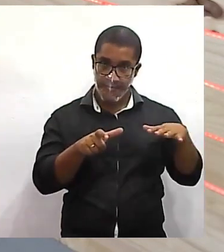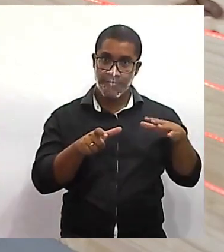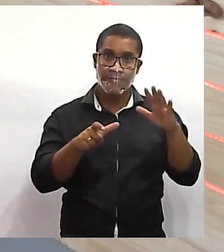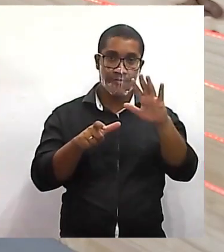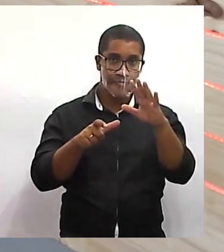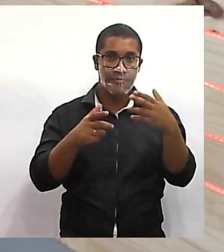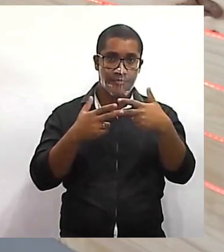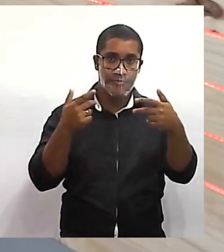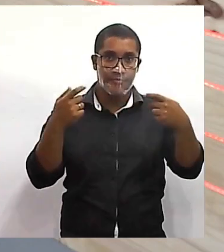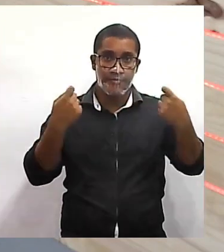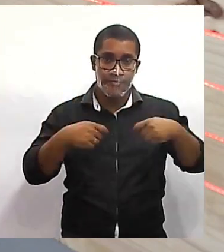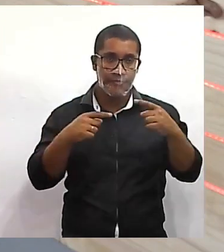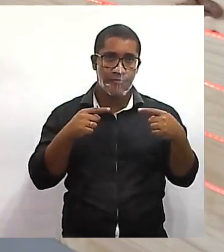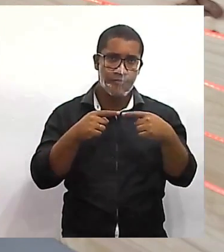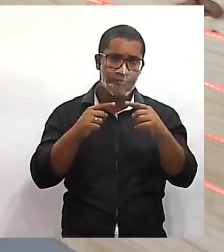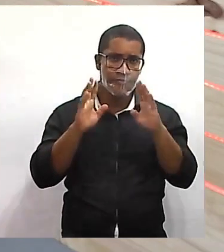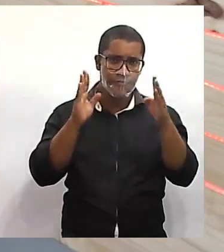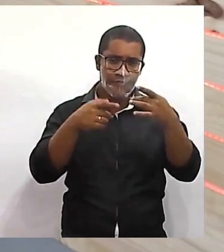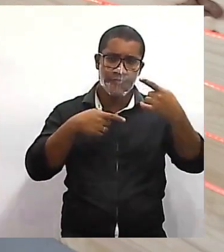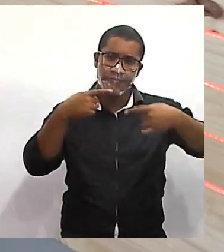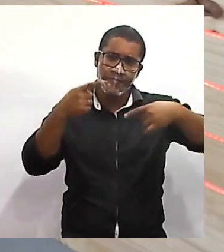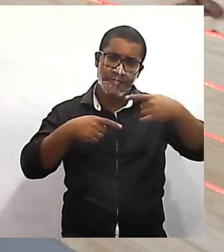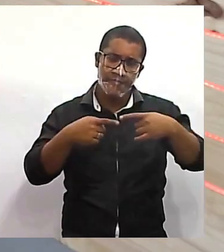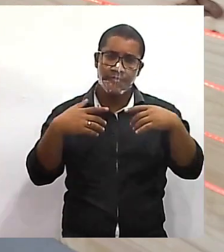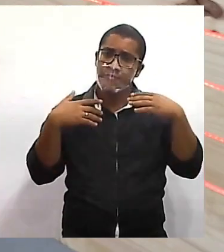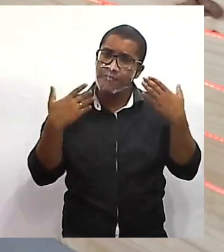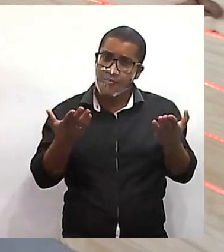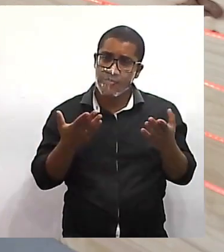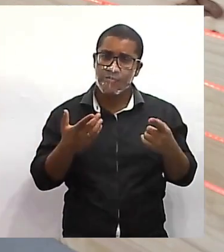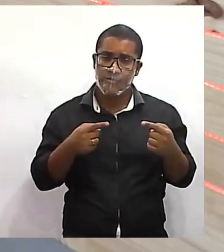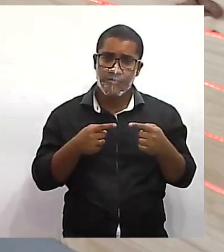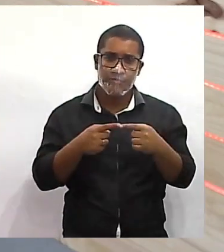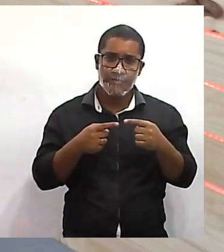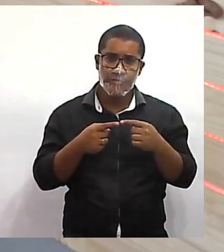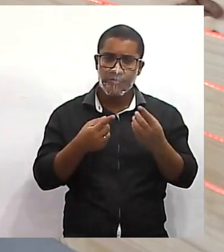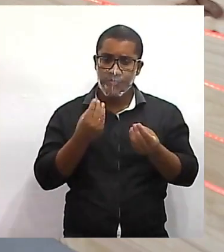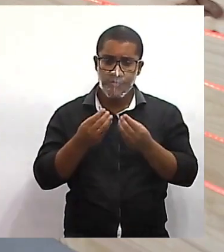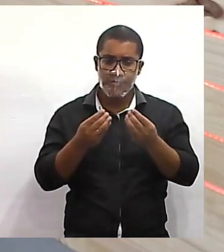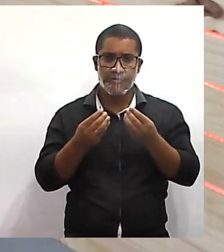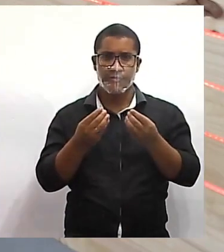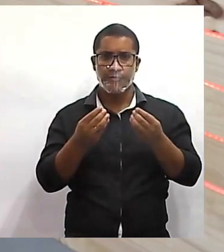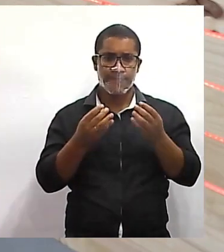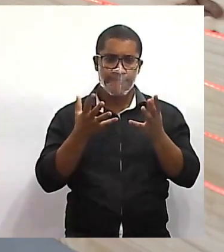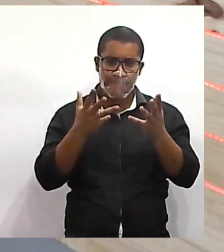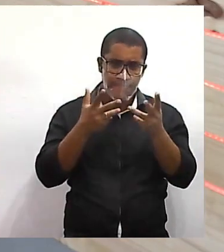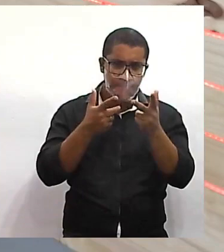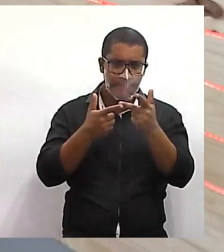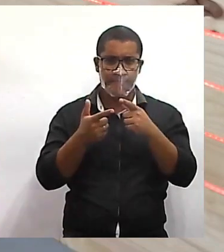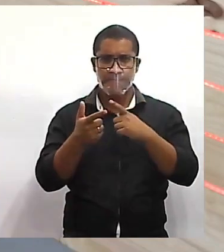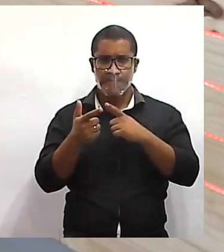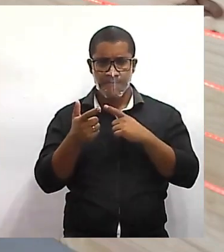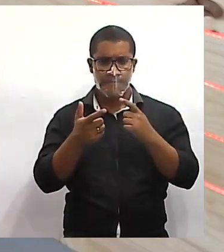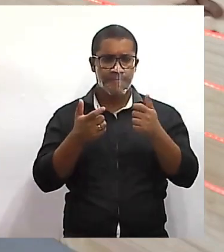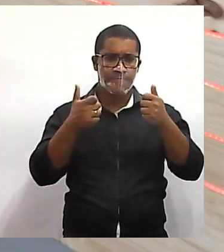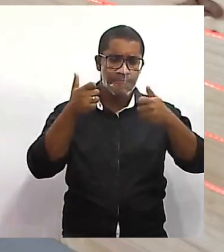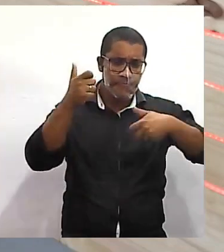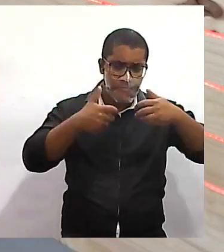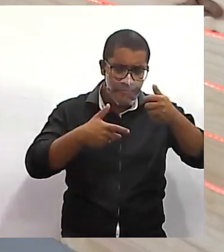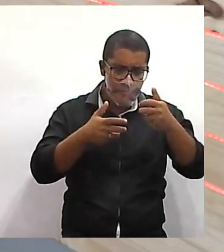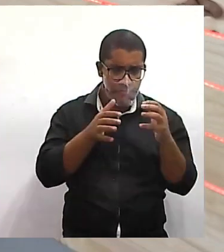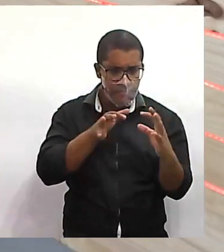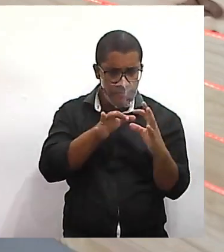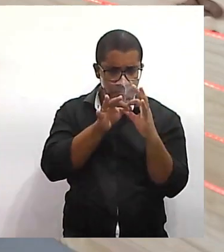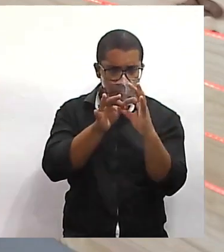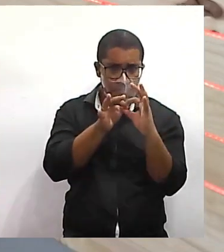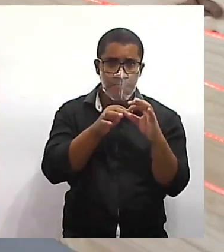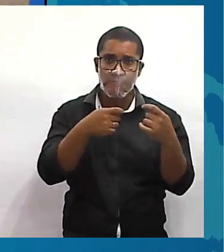muito político, né? Ele ter essa articulação, ser bem articulado. Isso, não é? Márcia.